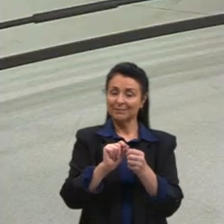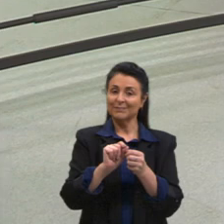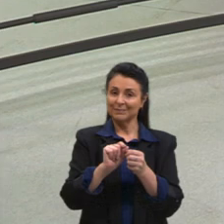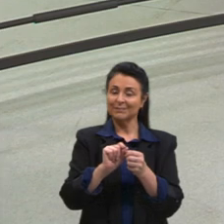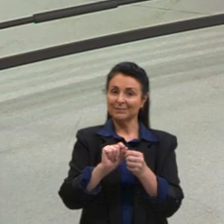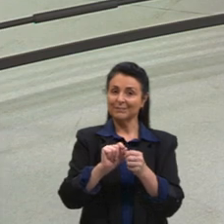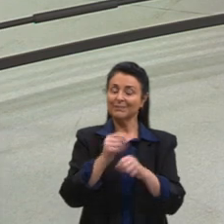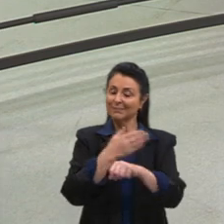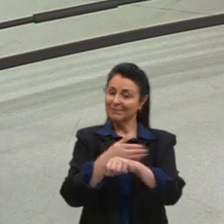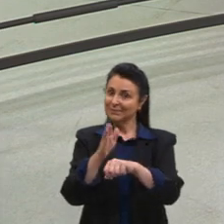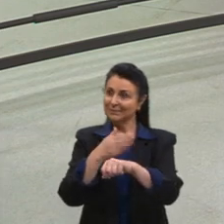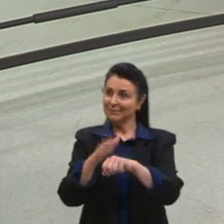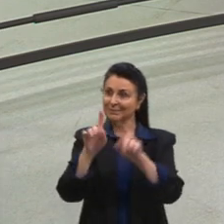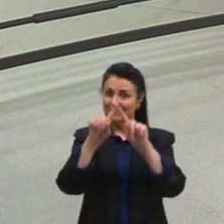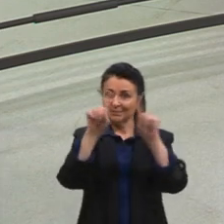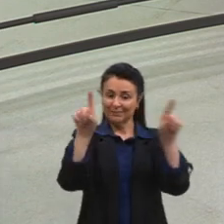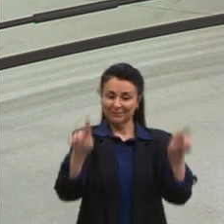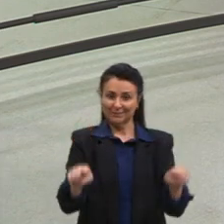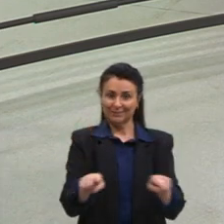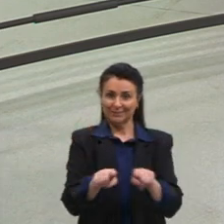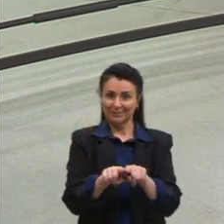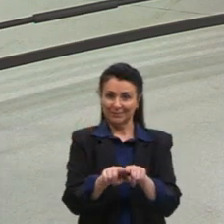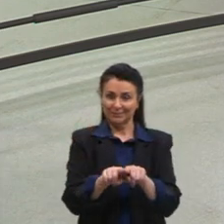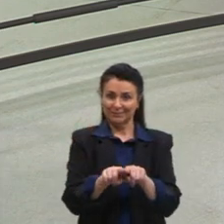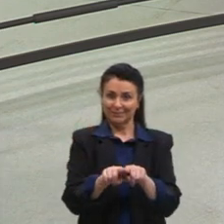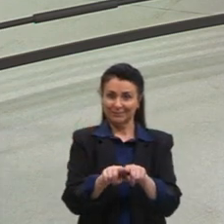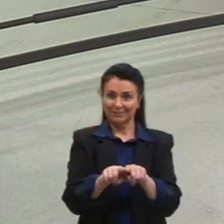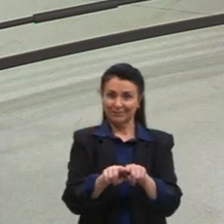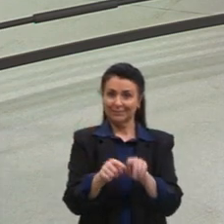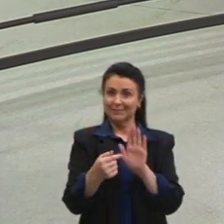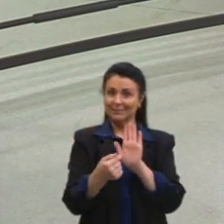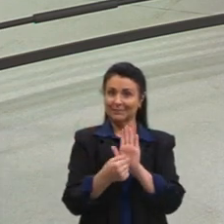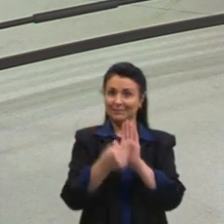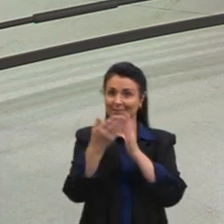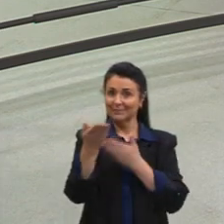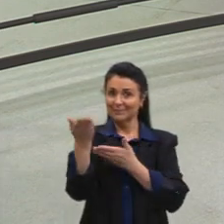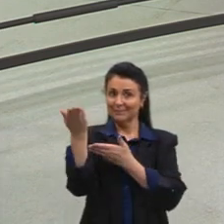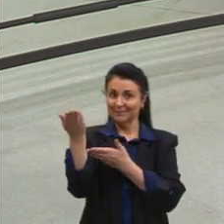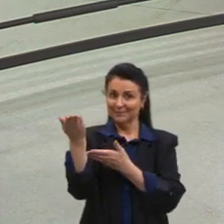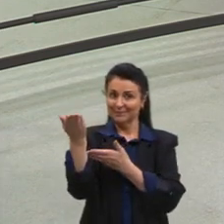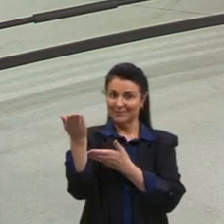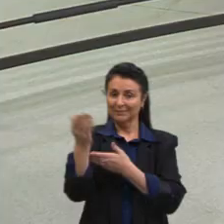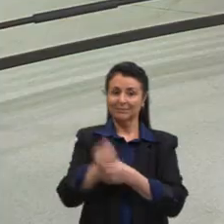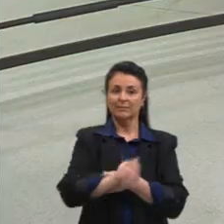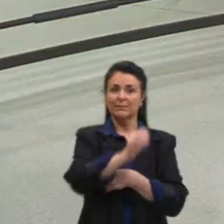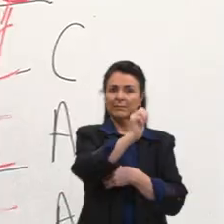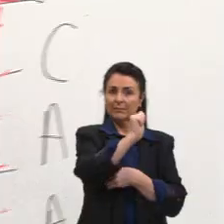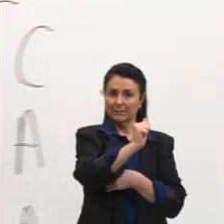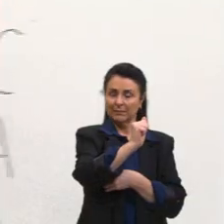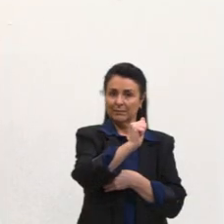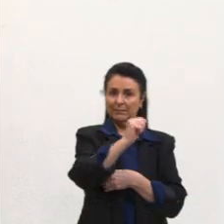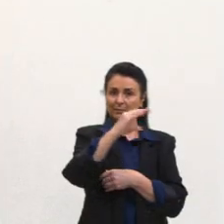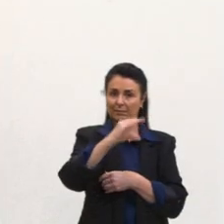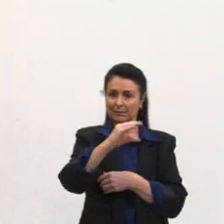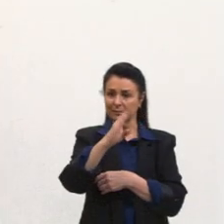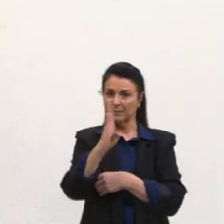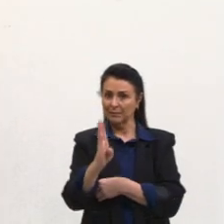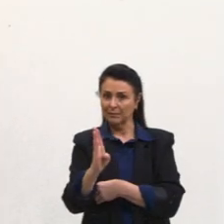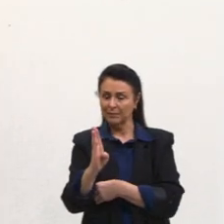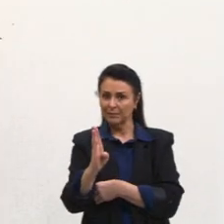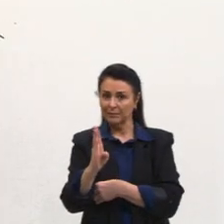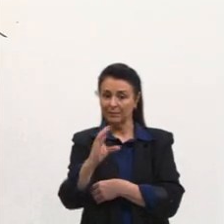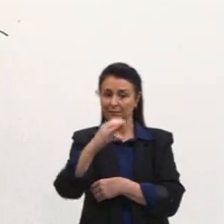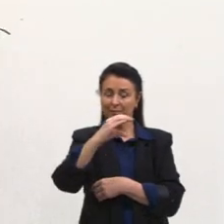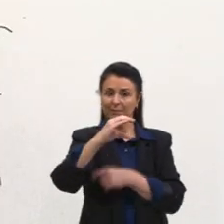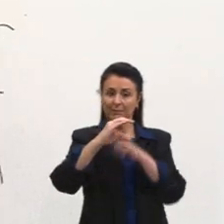fazer então esta estabelecer essa relação vamos lá a Contender Basta